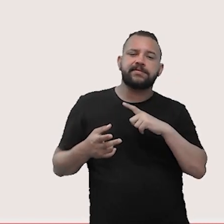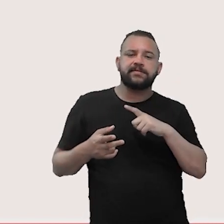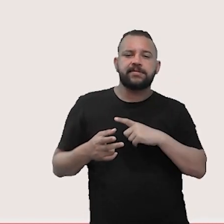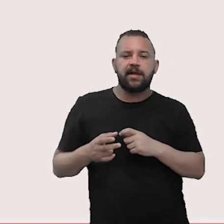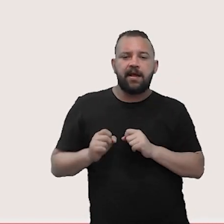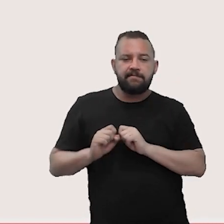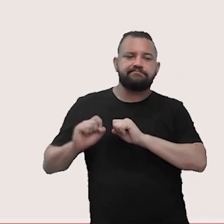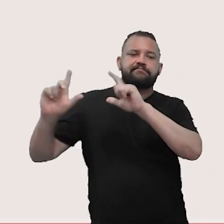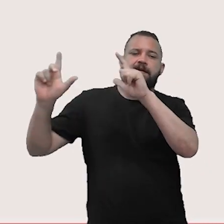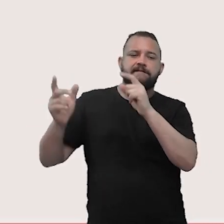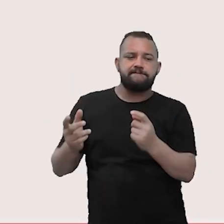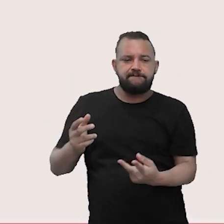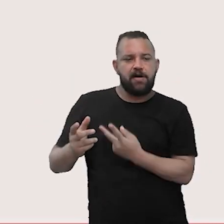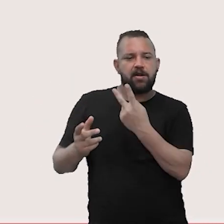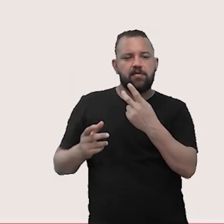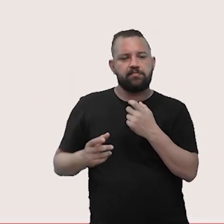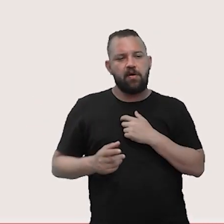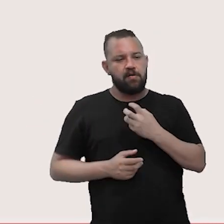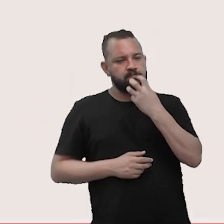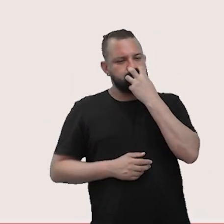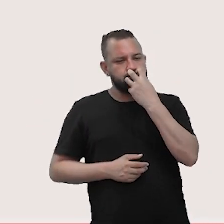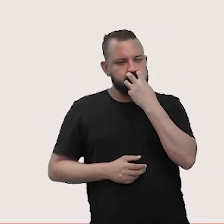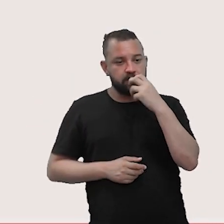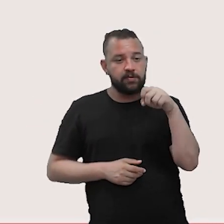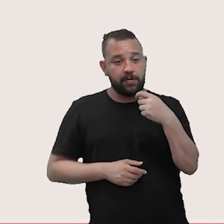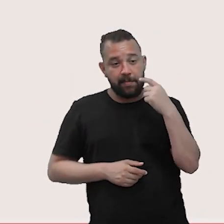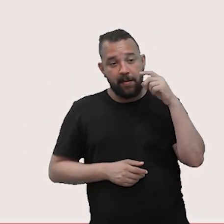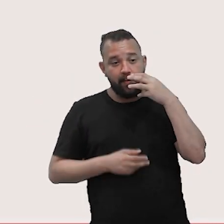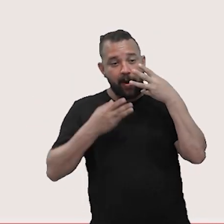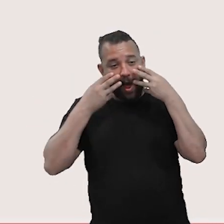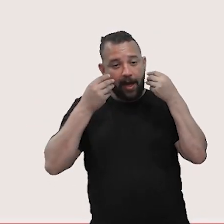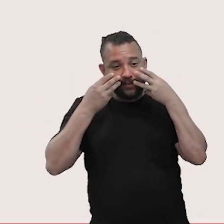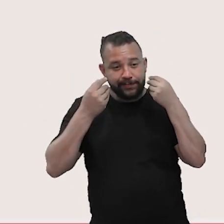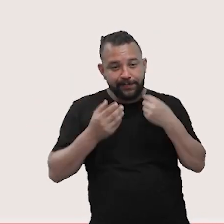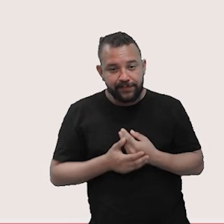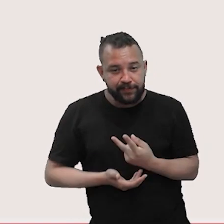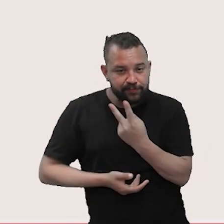Um cachorro e um gato. E aí ele diz o seguinte,